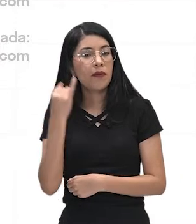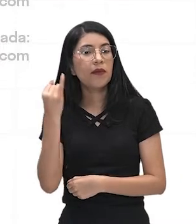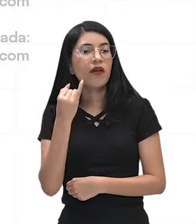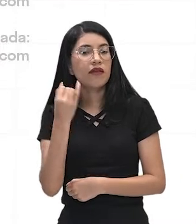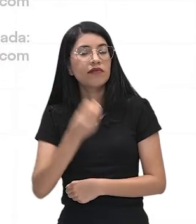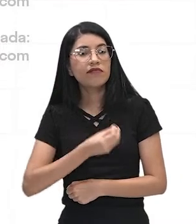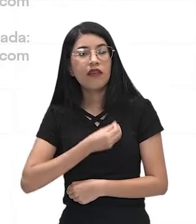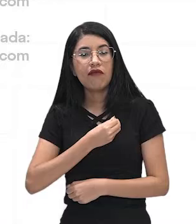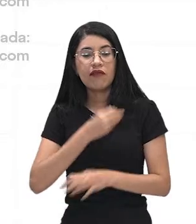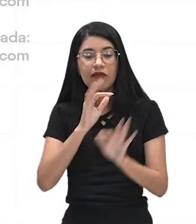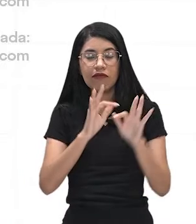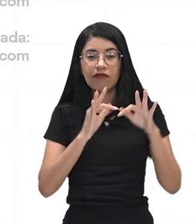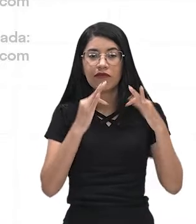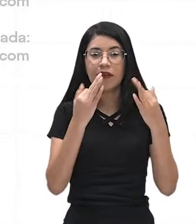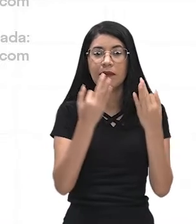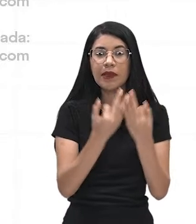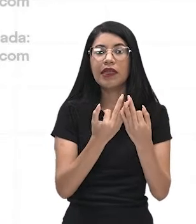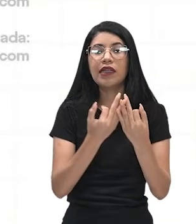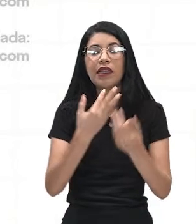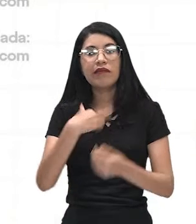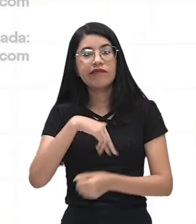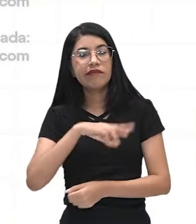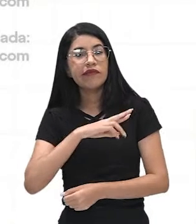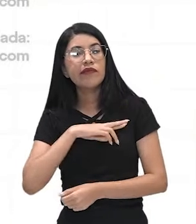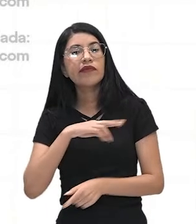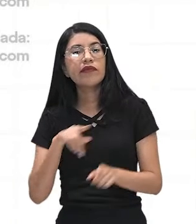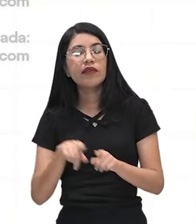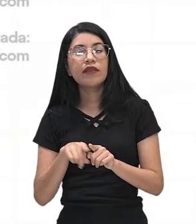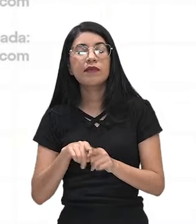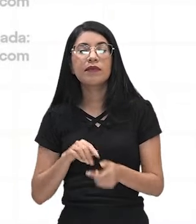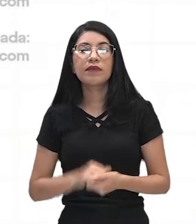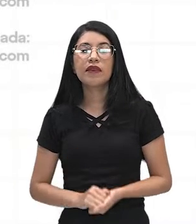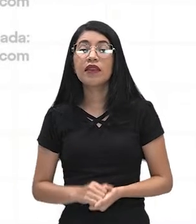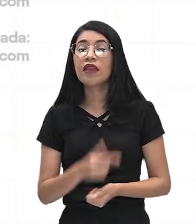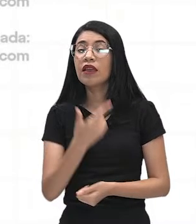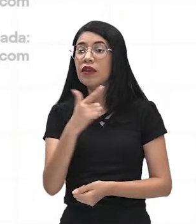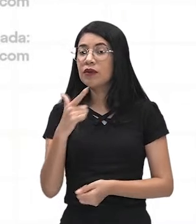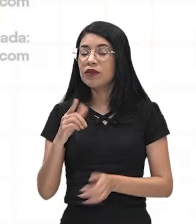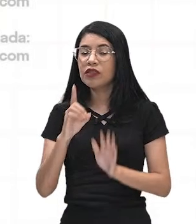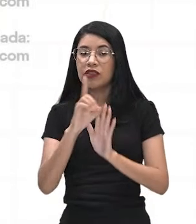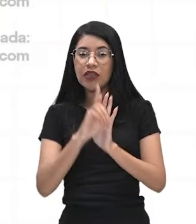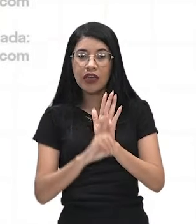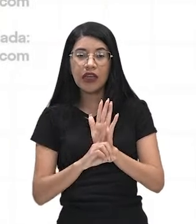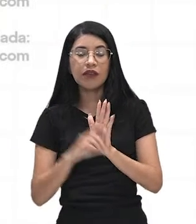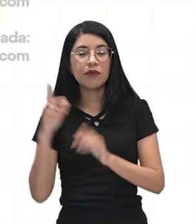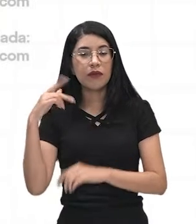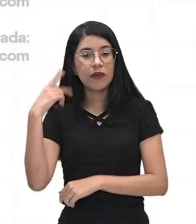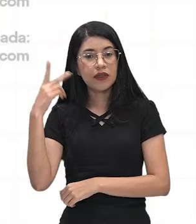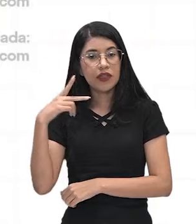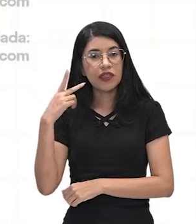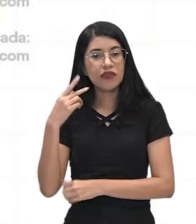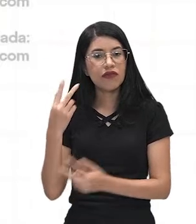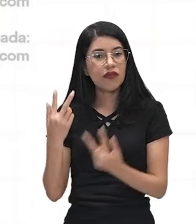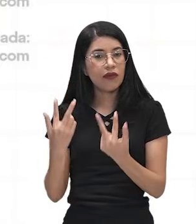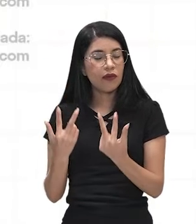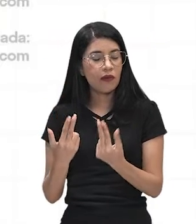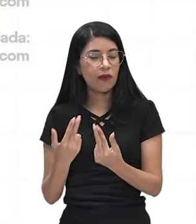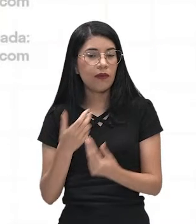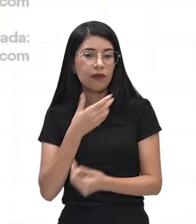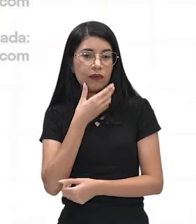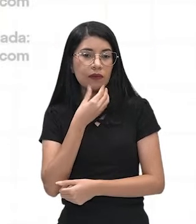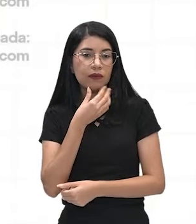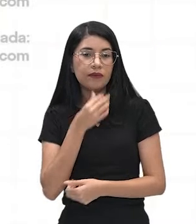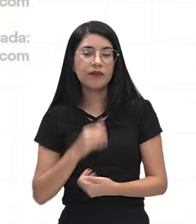na vida familiar e religiosa, mesmo que não tivessem direitos políticos como dos homens.